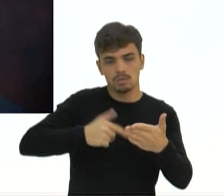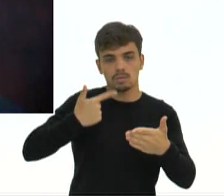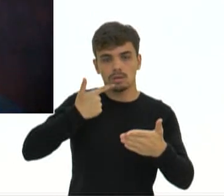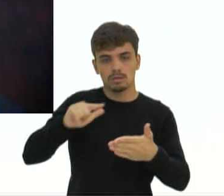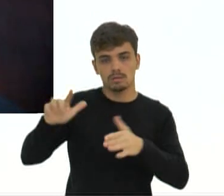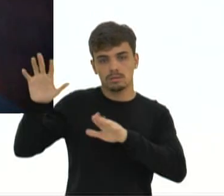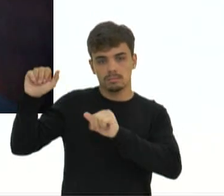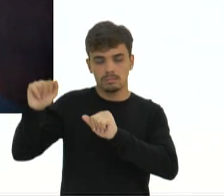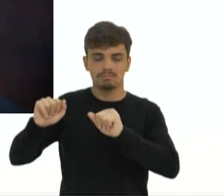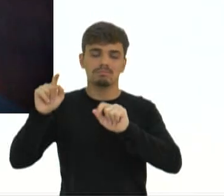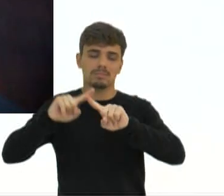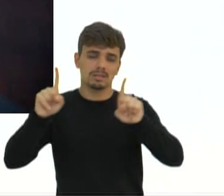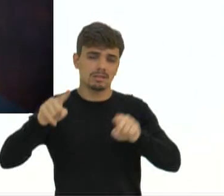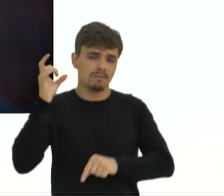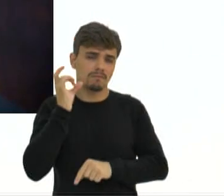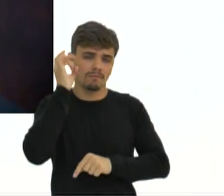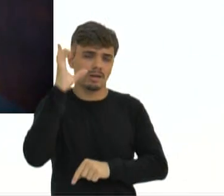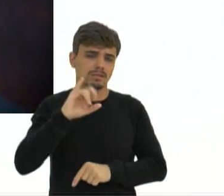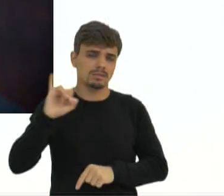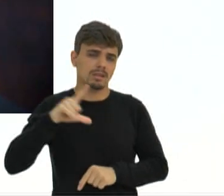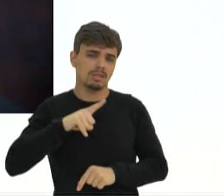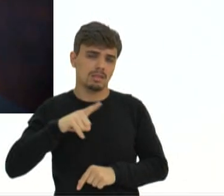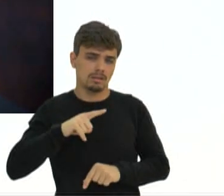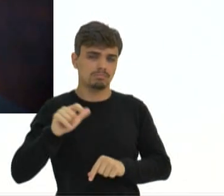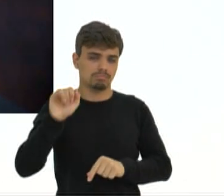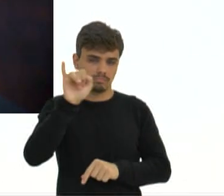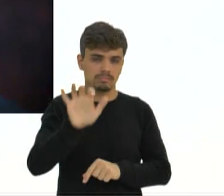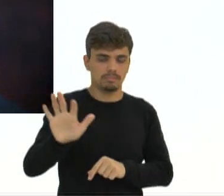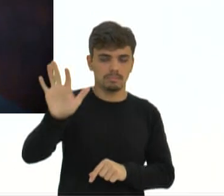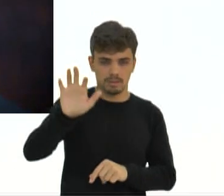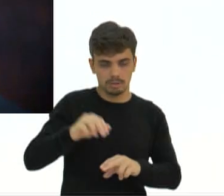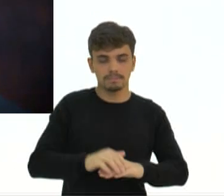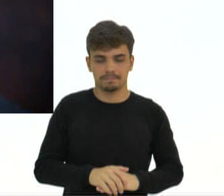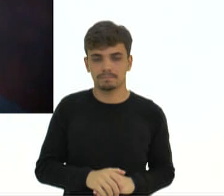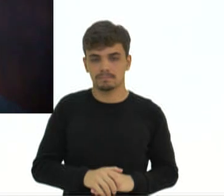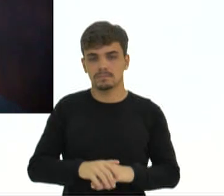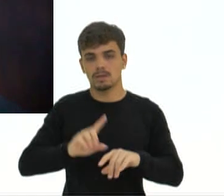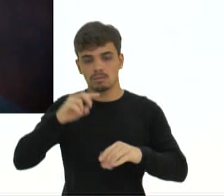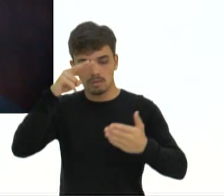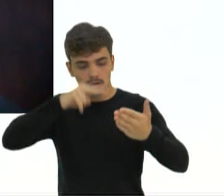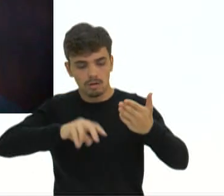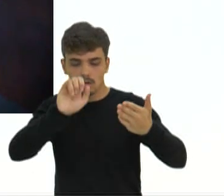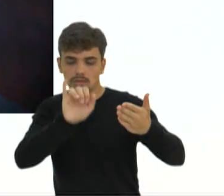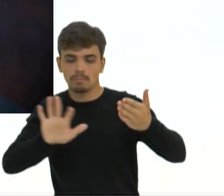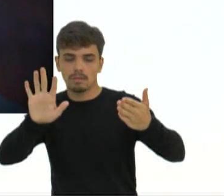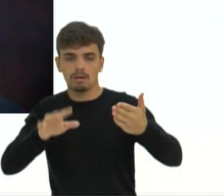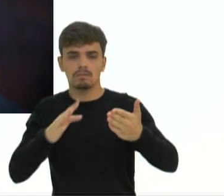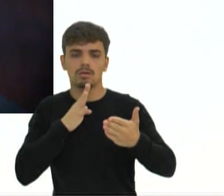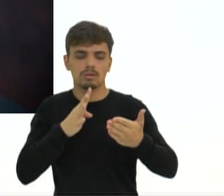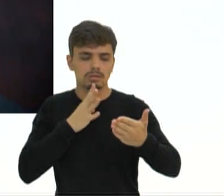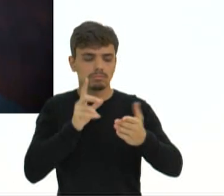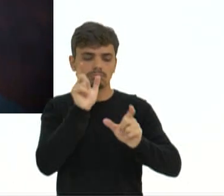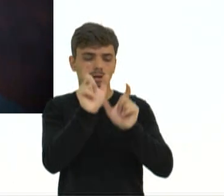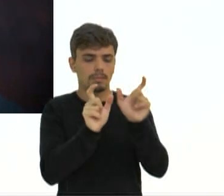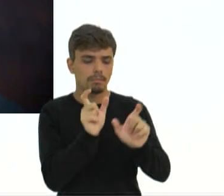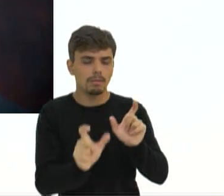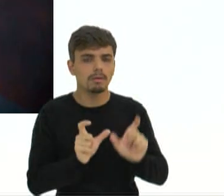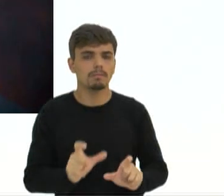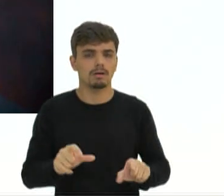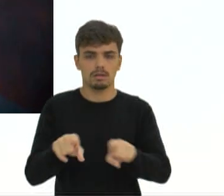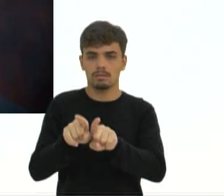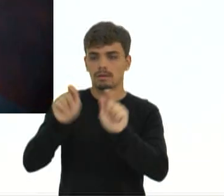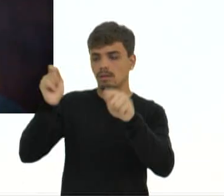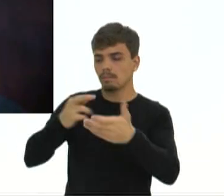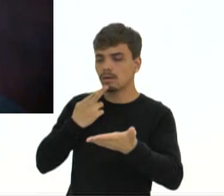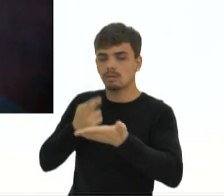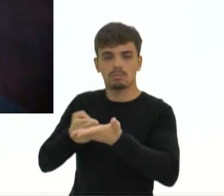a gente tem essa imagem. Então a gente olha essa imagem e a gente vai aos poucos reconhecendo essas palavras e podendo